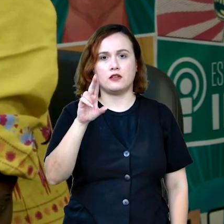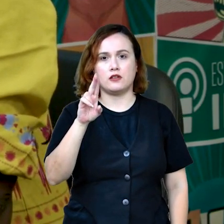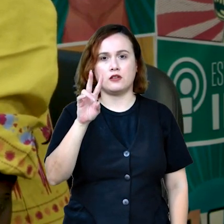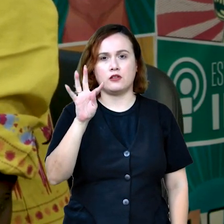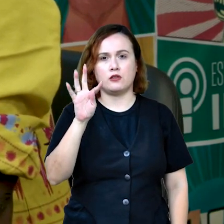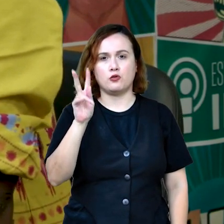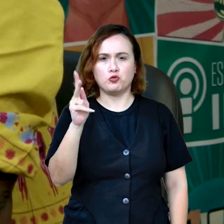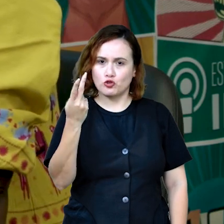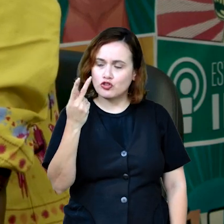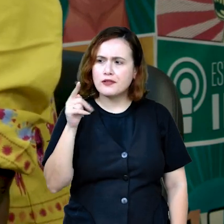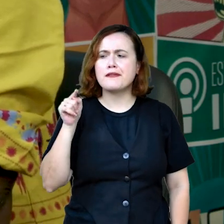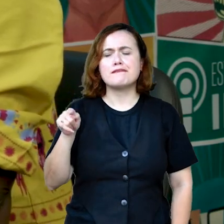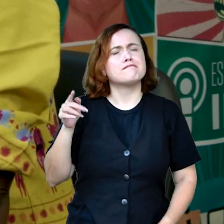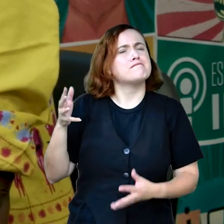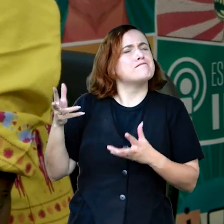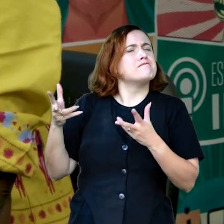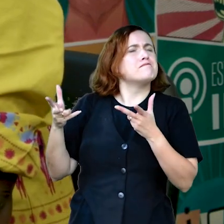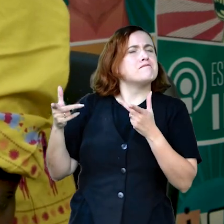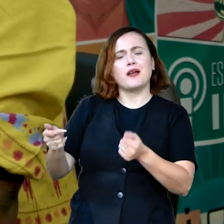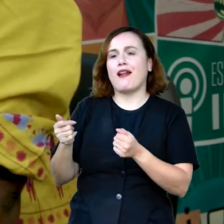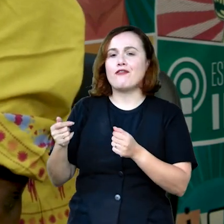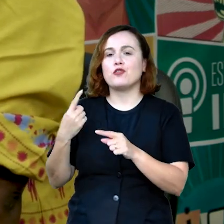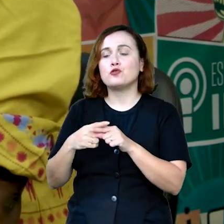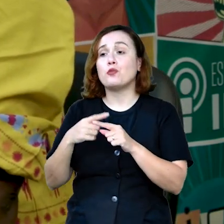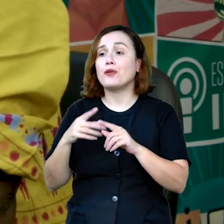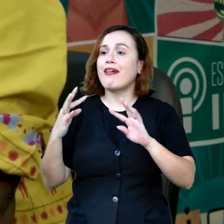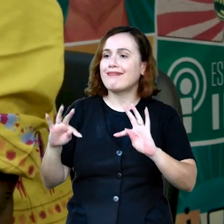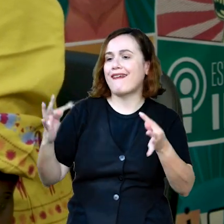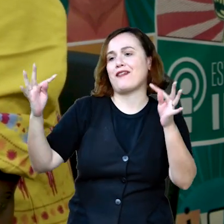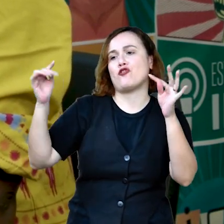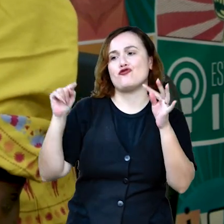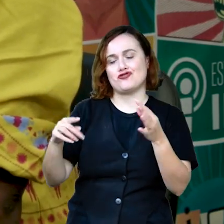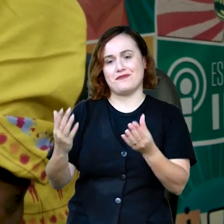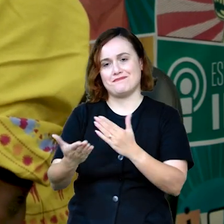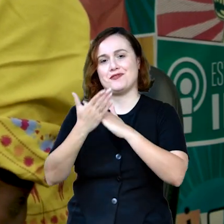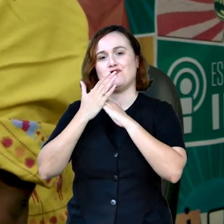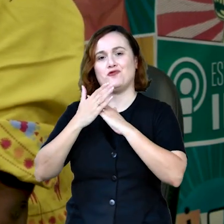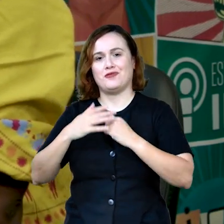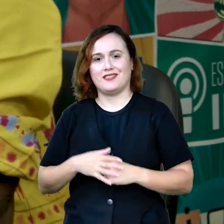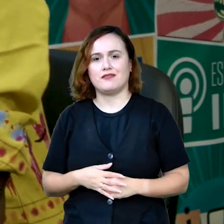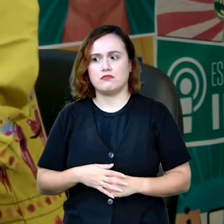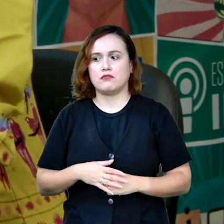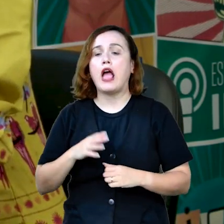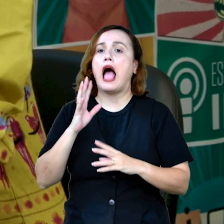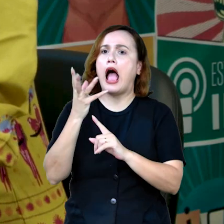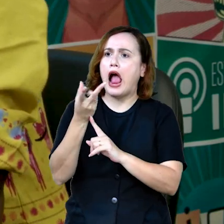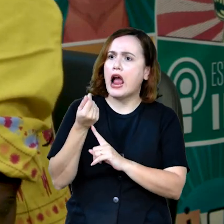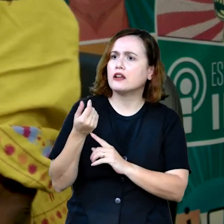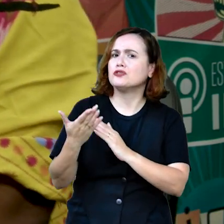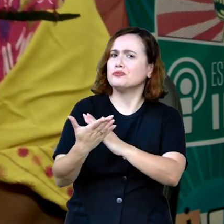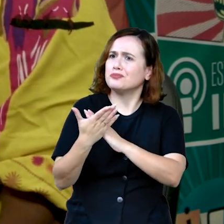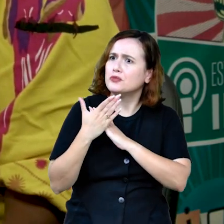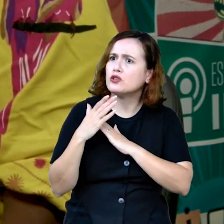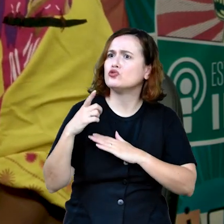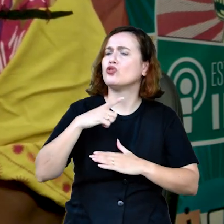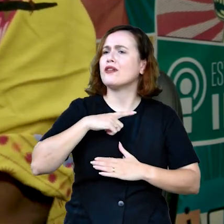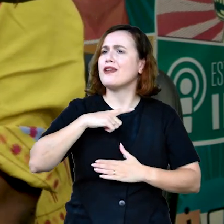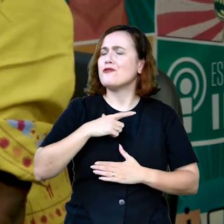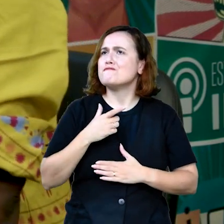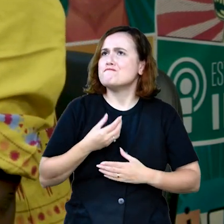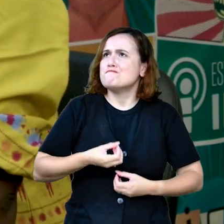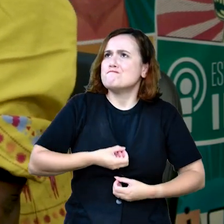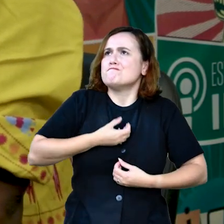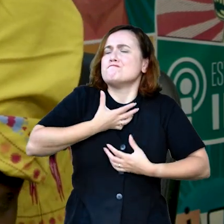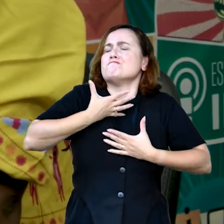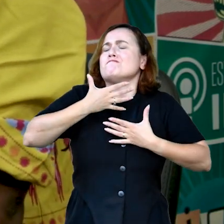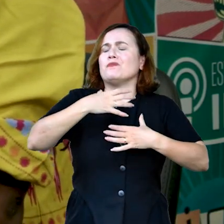causa da tecnologia. Então, eu fico pensando, cara, como que a arte me salvou várias vezes? Era live, era livro,